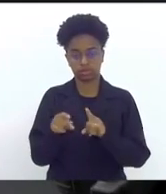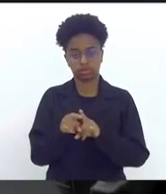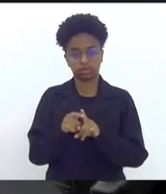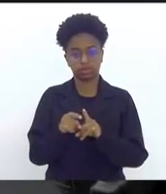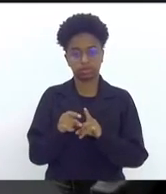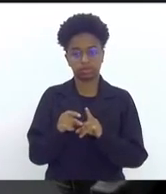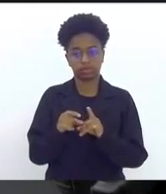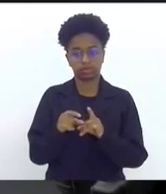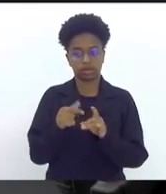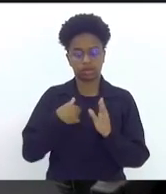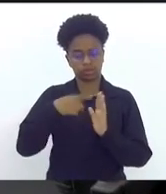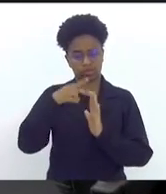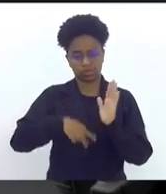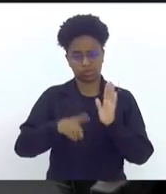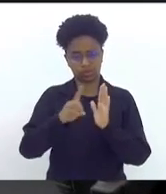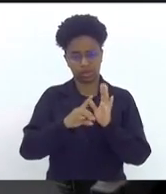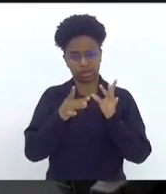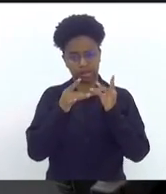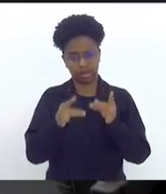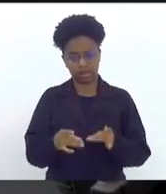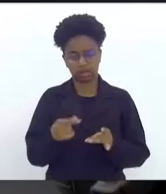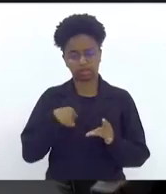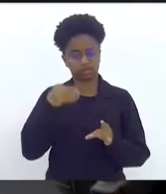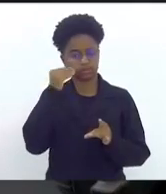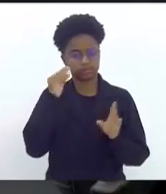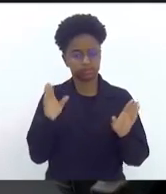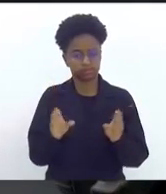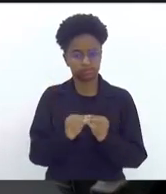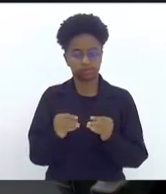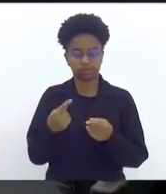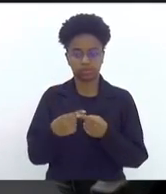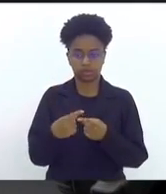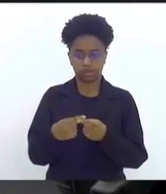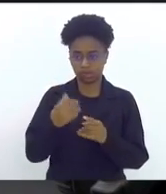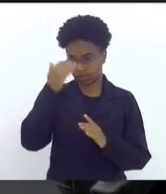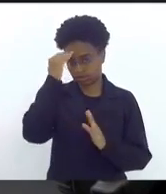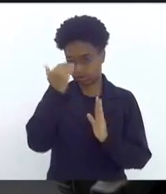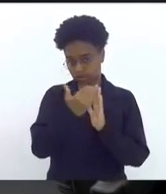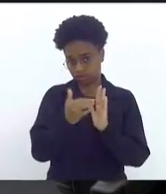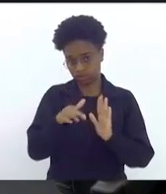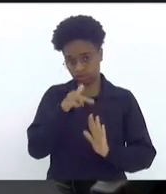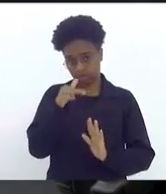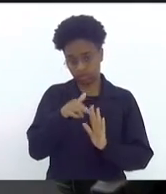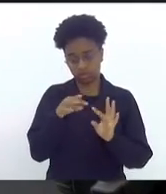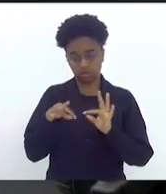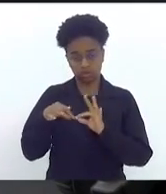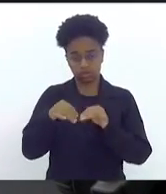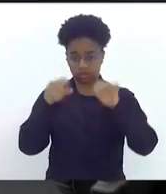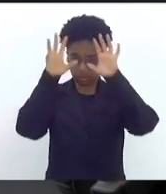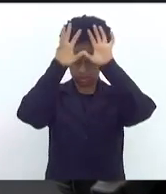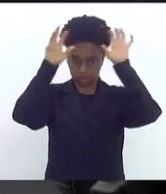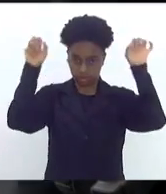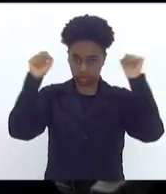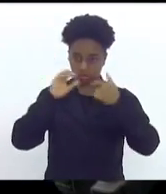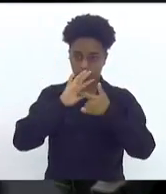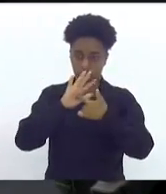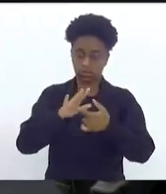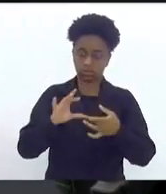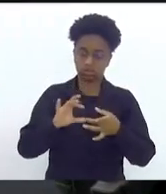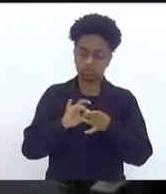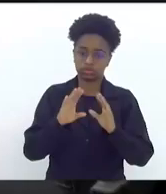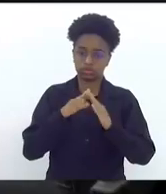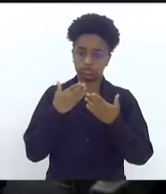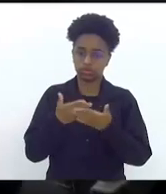dispositivo, e eu não vou ler por completo, vou tentar resumi-lo, que para o cumprimento desta resolução, os tribunais, diz o caput, em colaboração com a